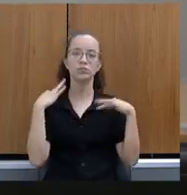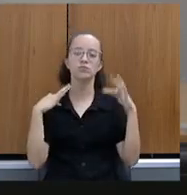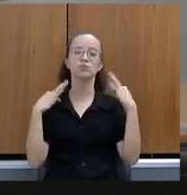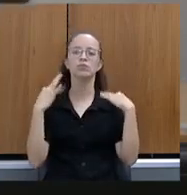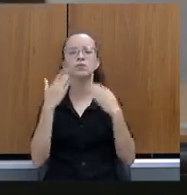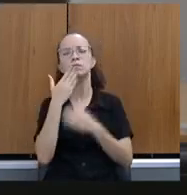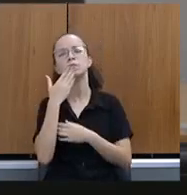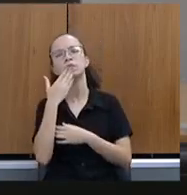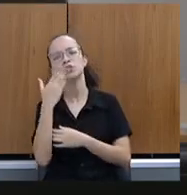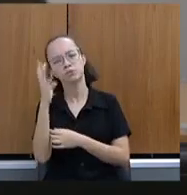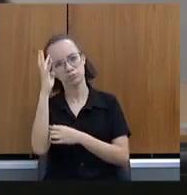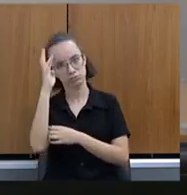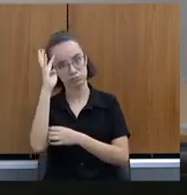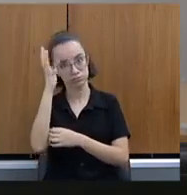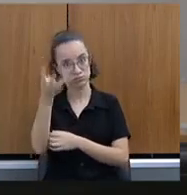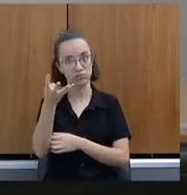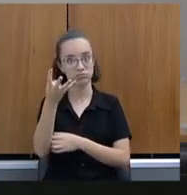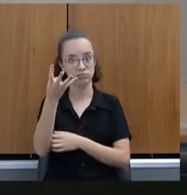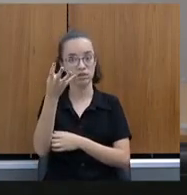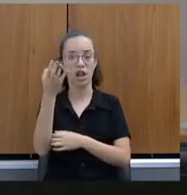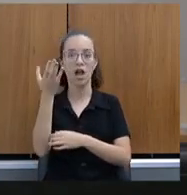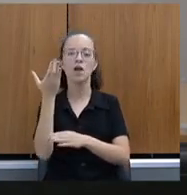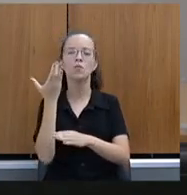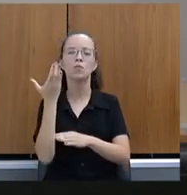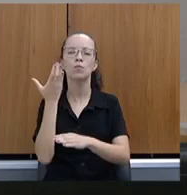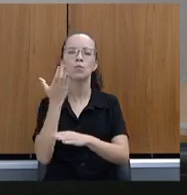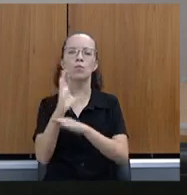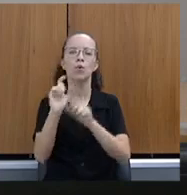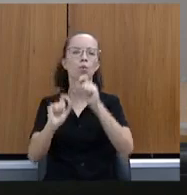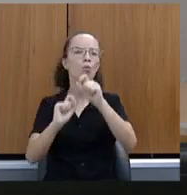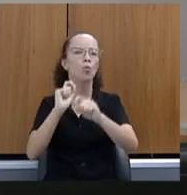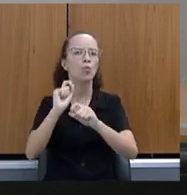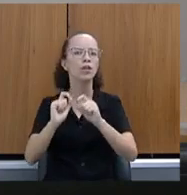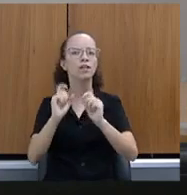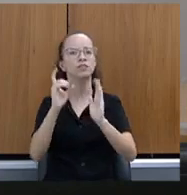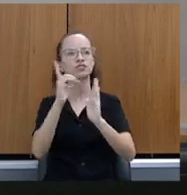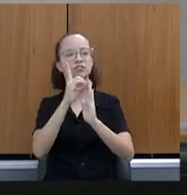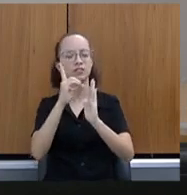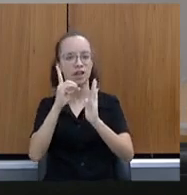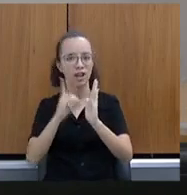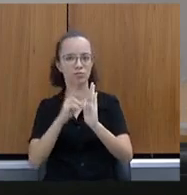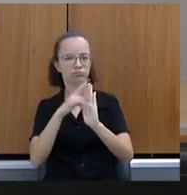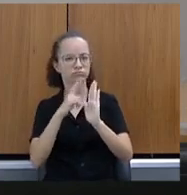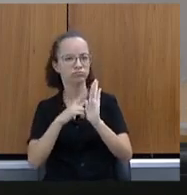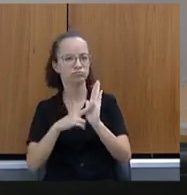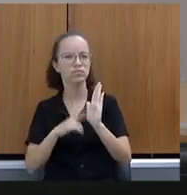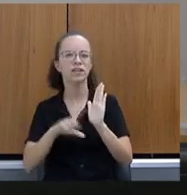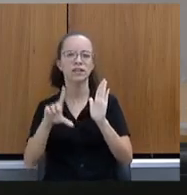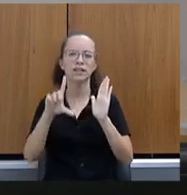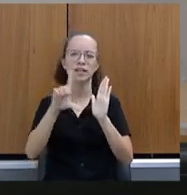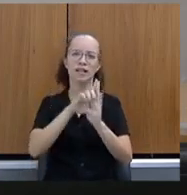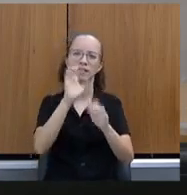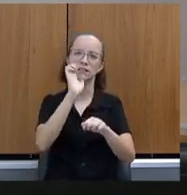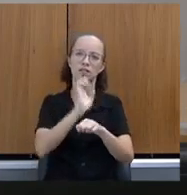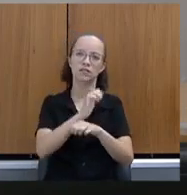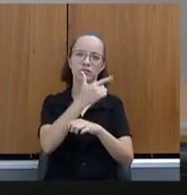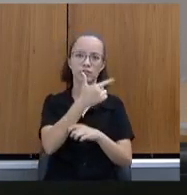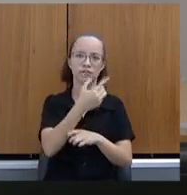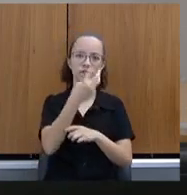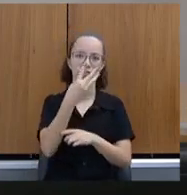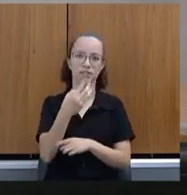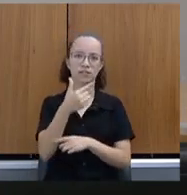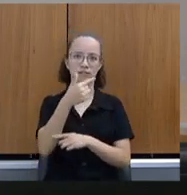pedir de providências para a publicação de decreto de regulamentação da Lei Estadual 23